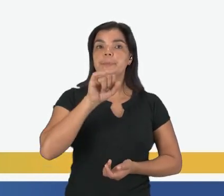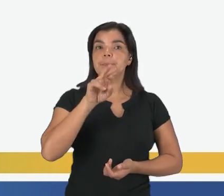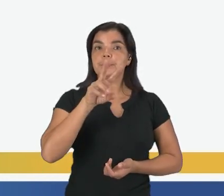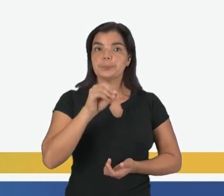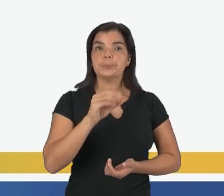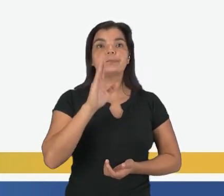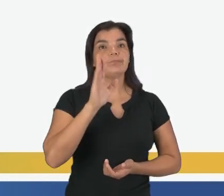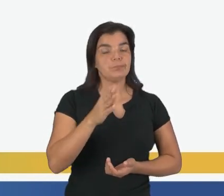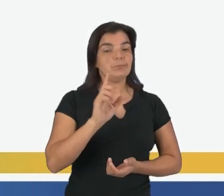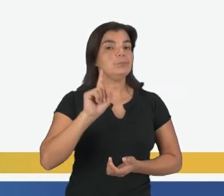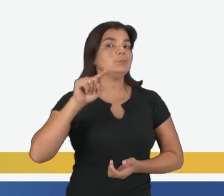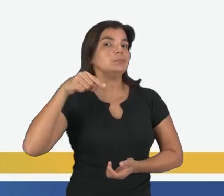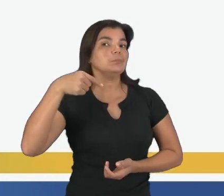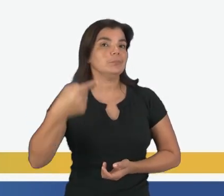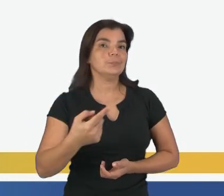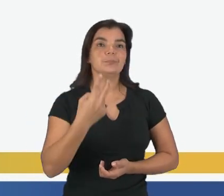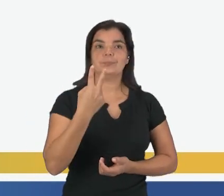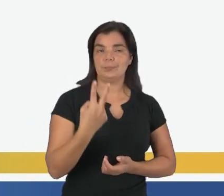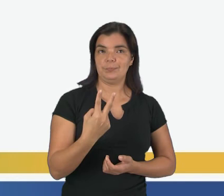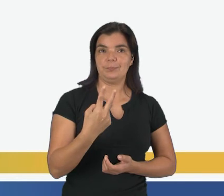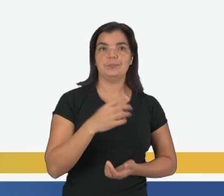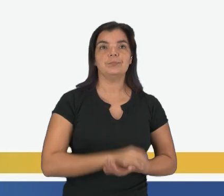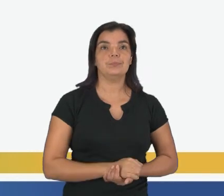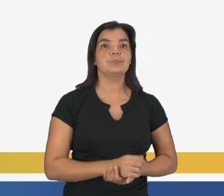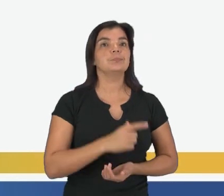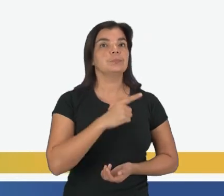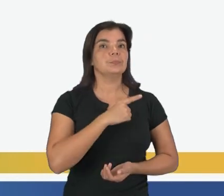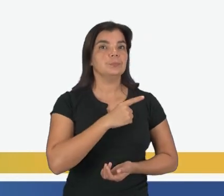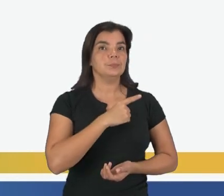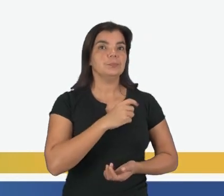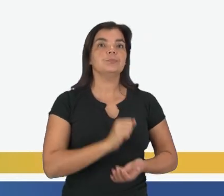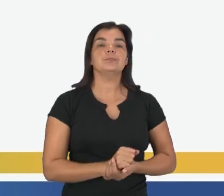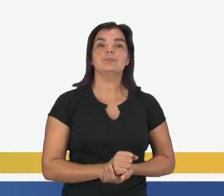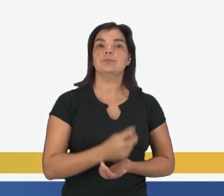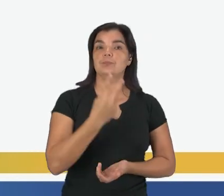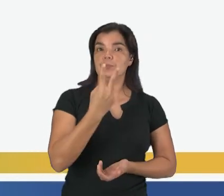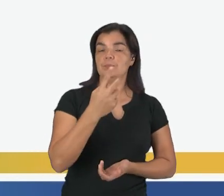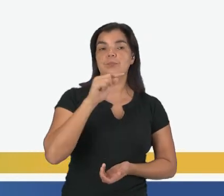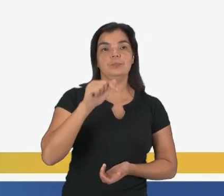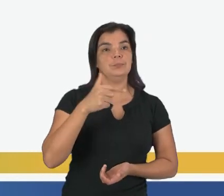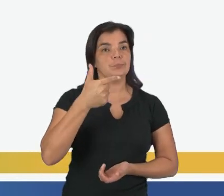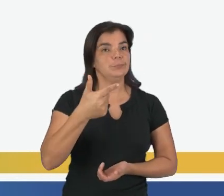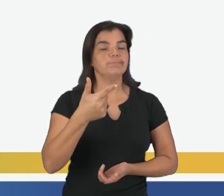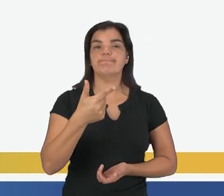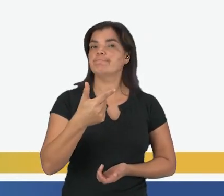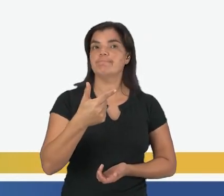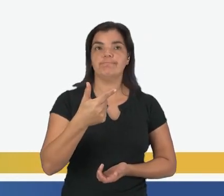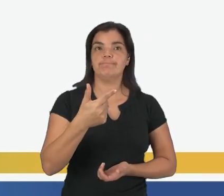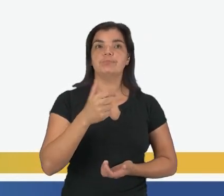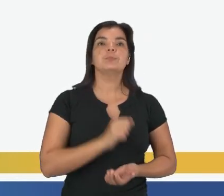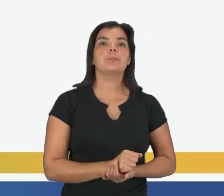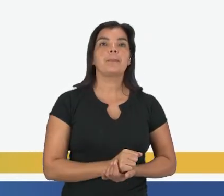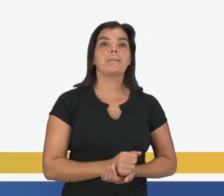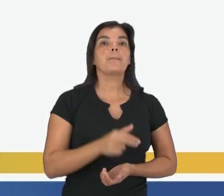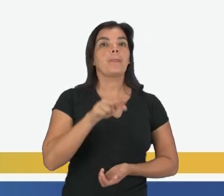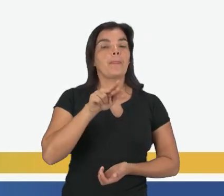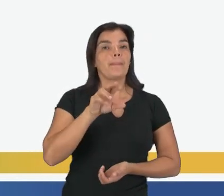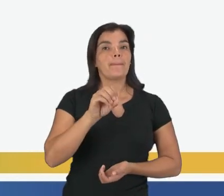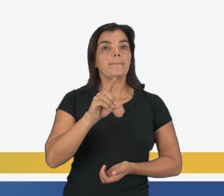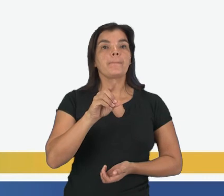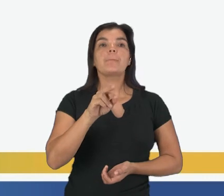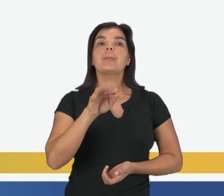já marcou após o 2, então eu teria que ter 2,2, e não é esse o caso. E